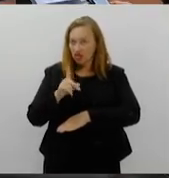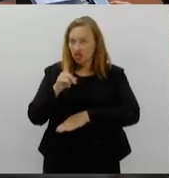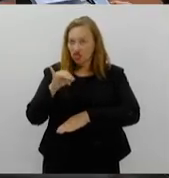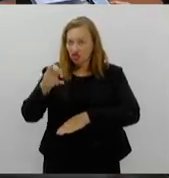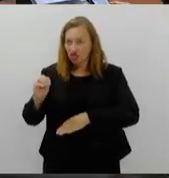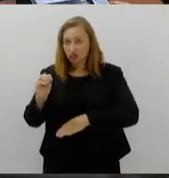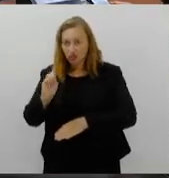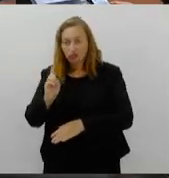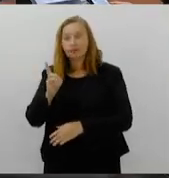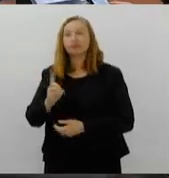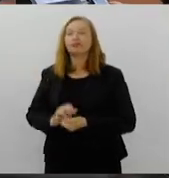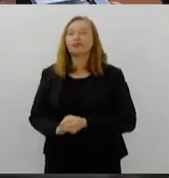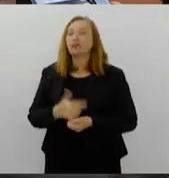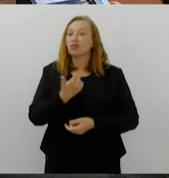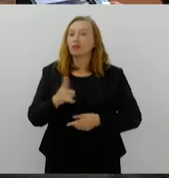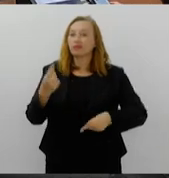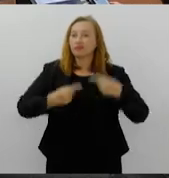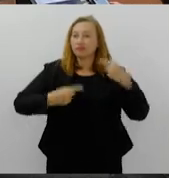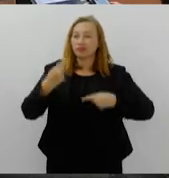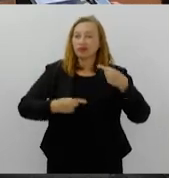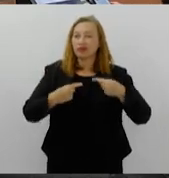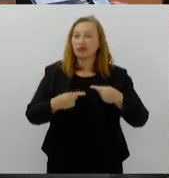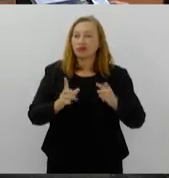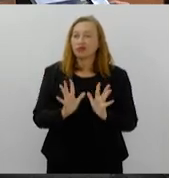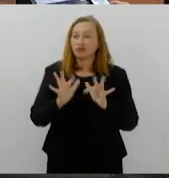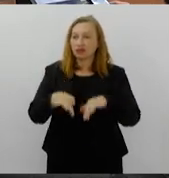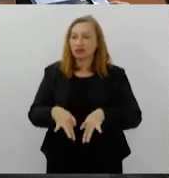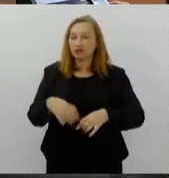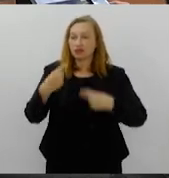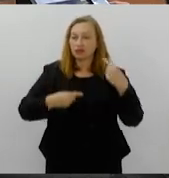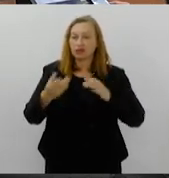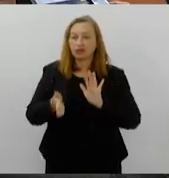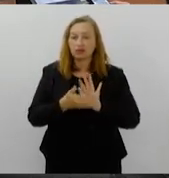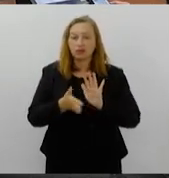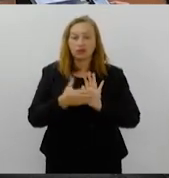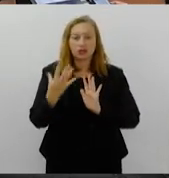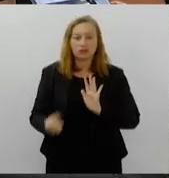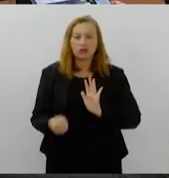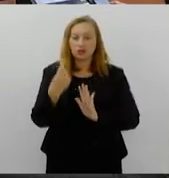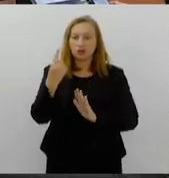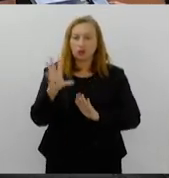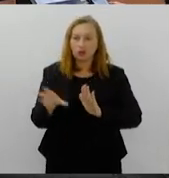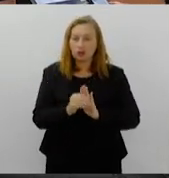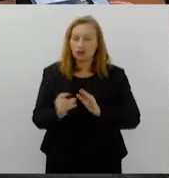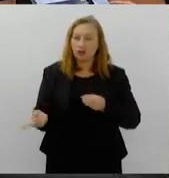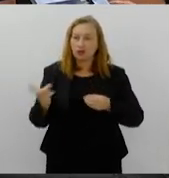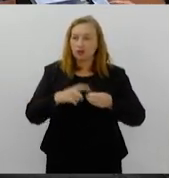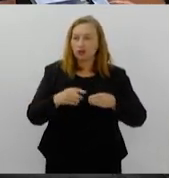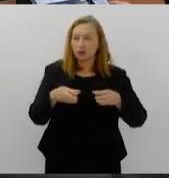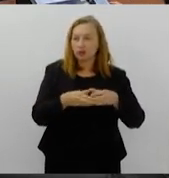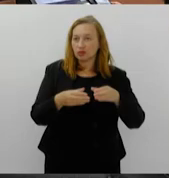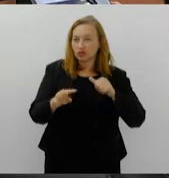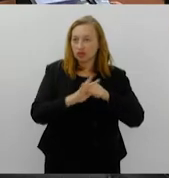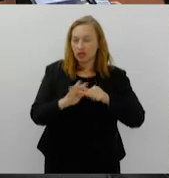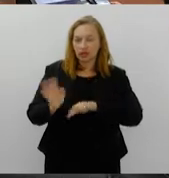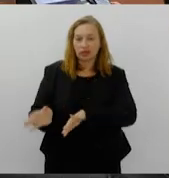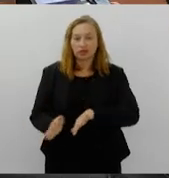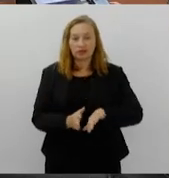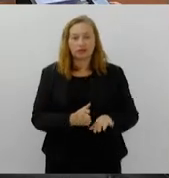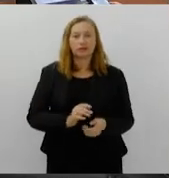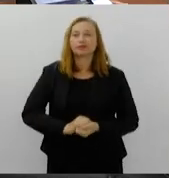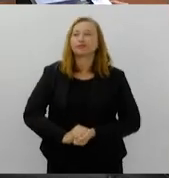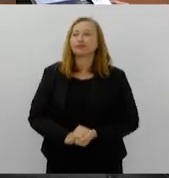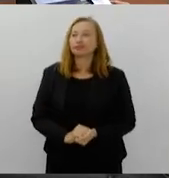Então, não havendo mais quem queira discutir, encerrada a discussão, o presente proposta é receber uma emenda e retorna às comissões